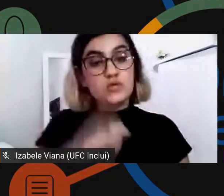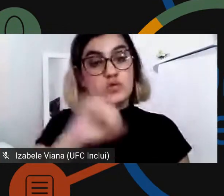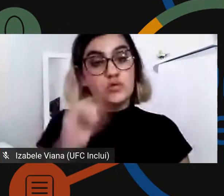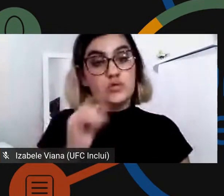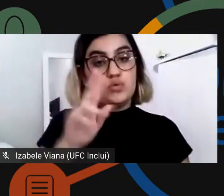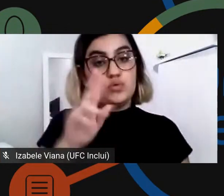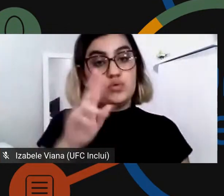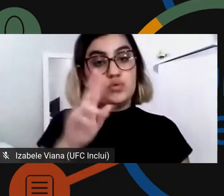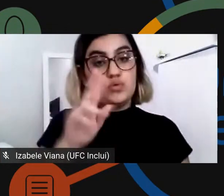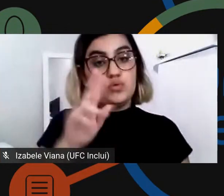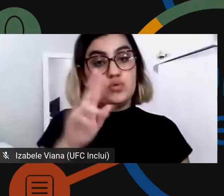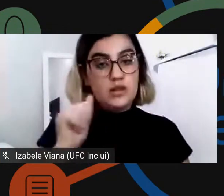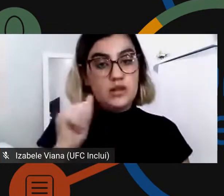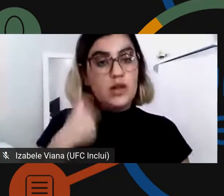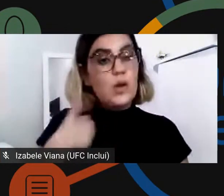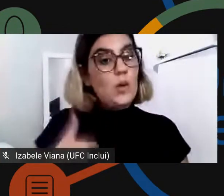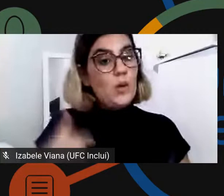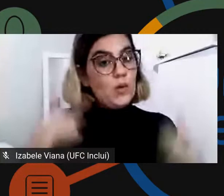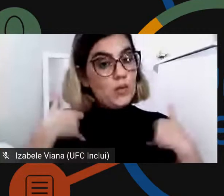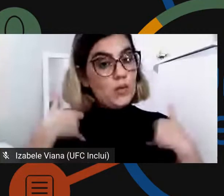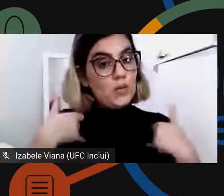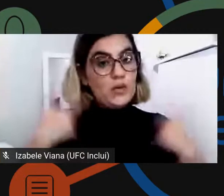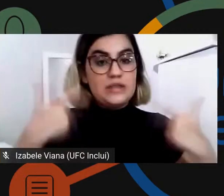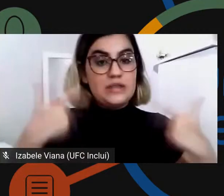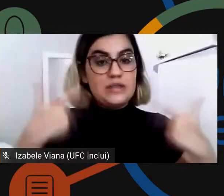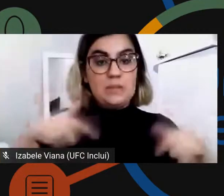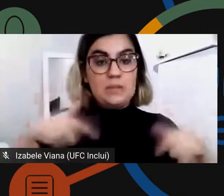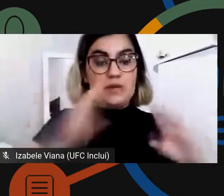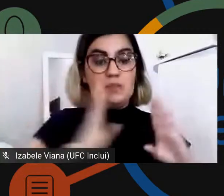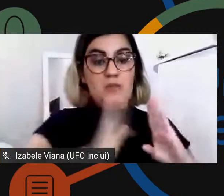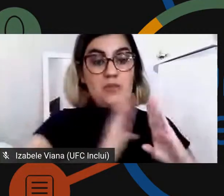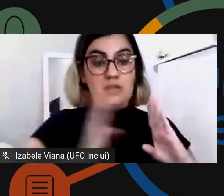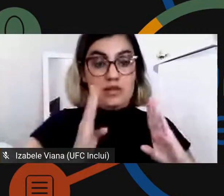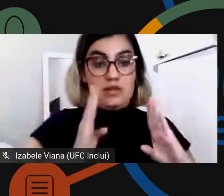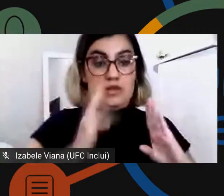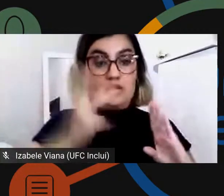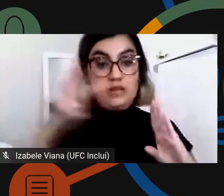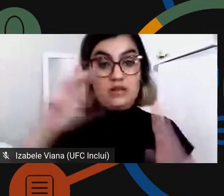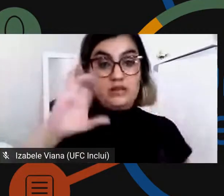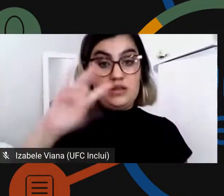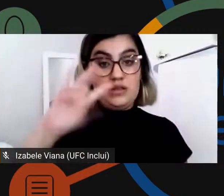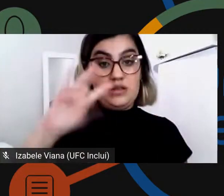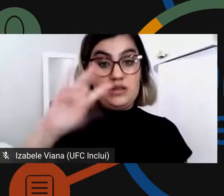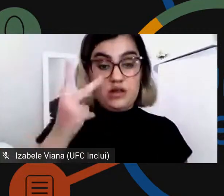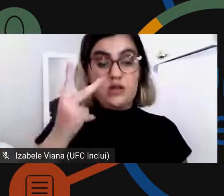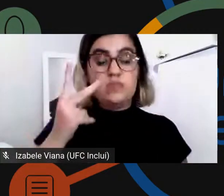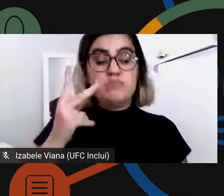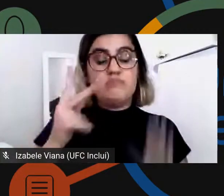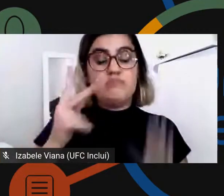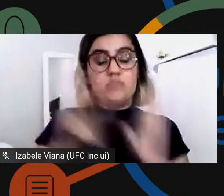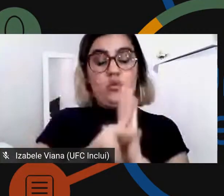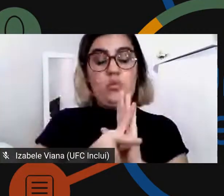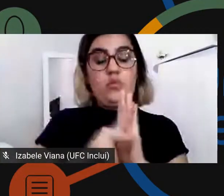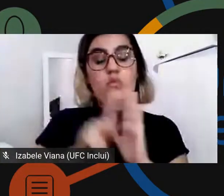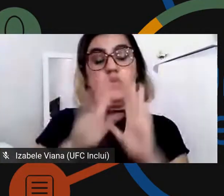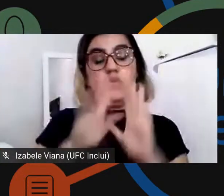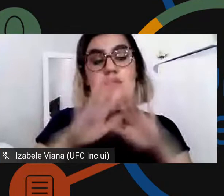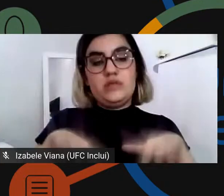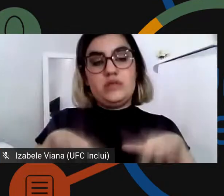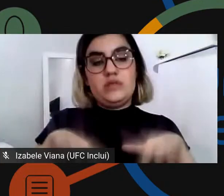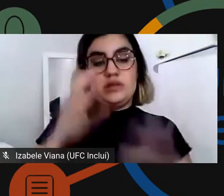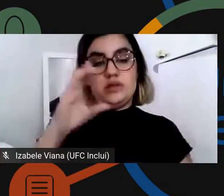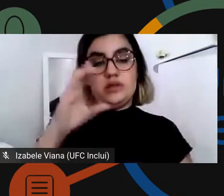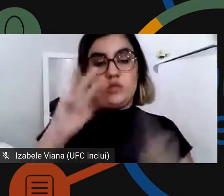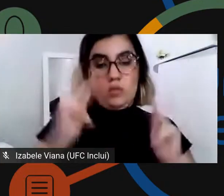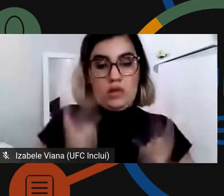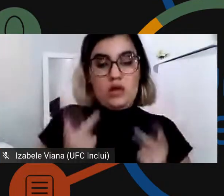bibliotecária da Biblioteca de Ciências Humanas da UFC, e serei a mediadora da primeira palestra desta tarde. Então, hoje,